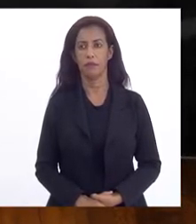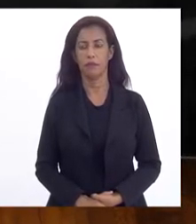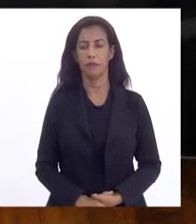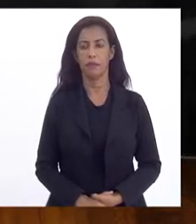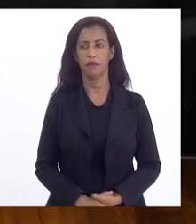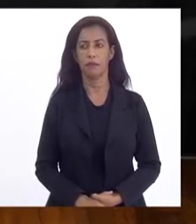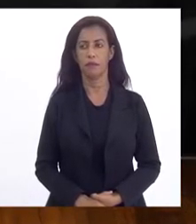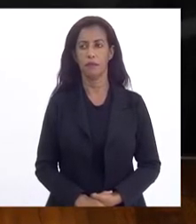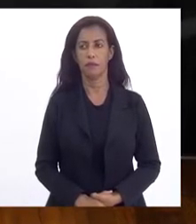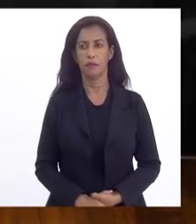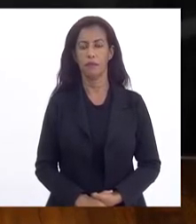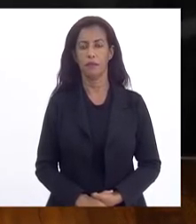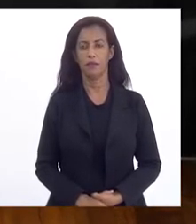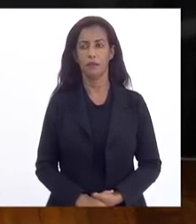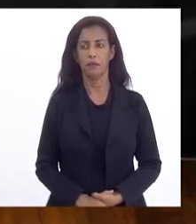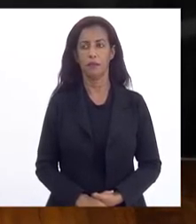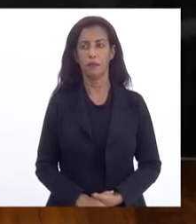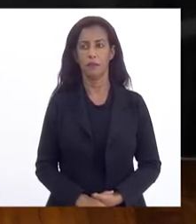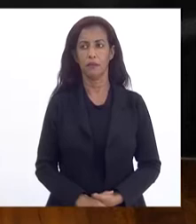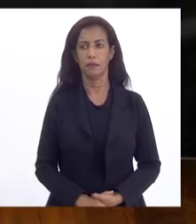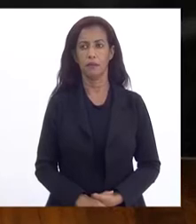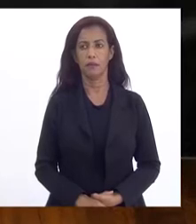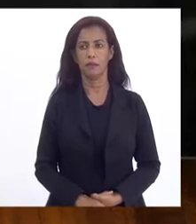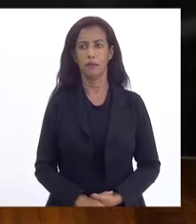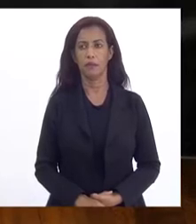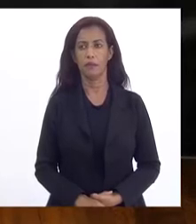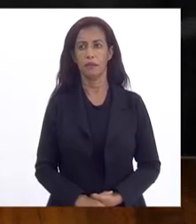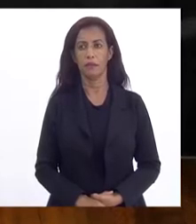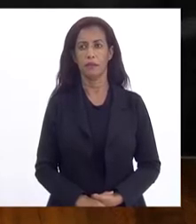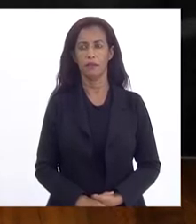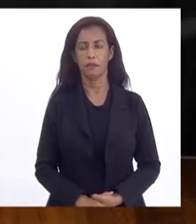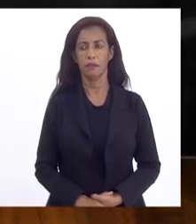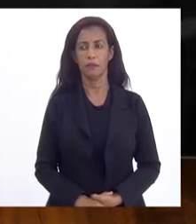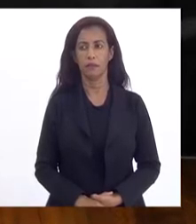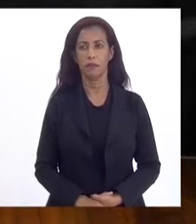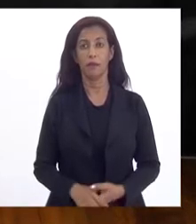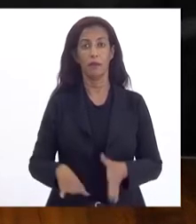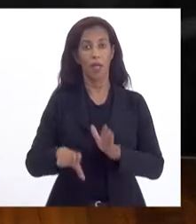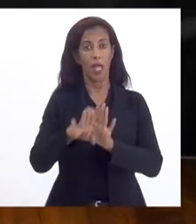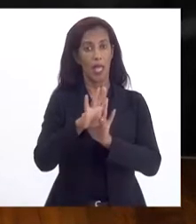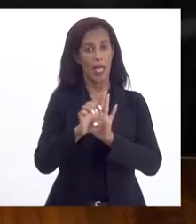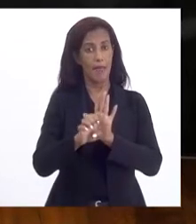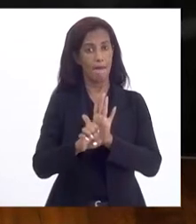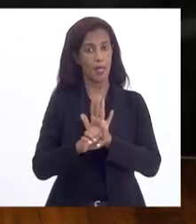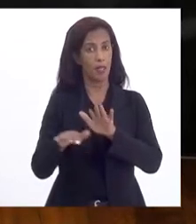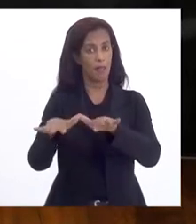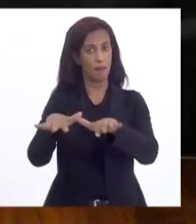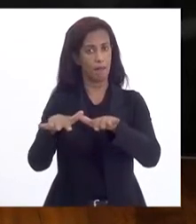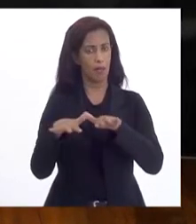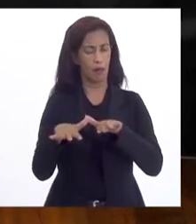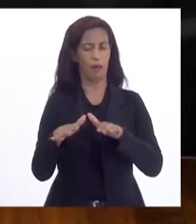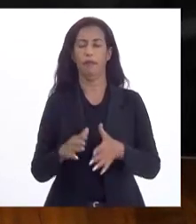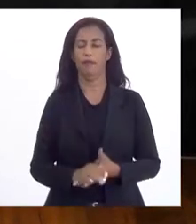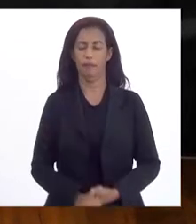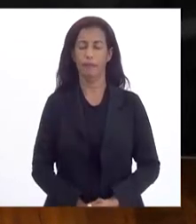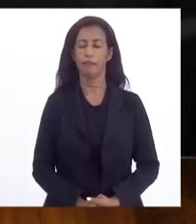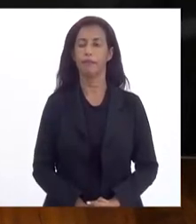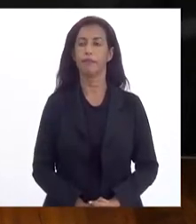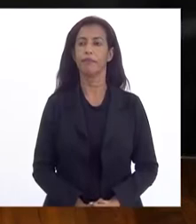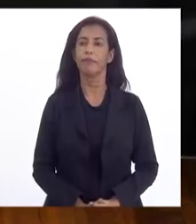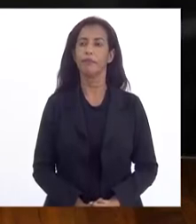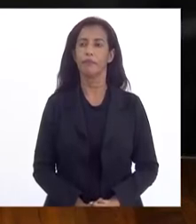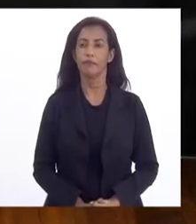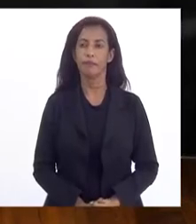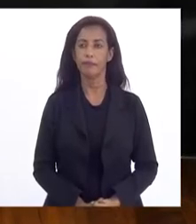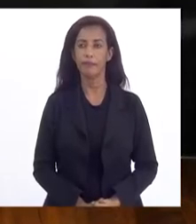Ele foi vetado. Então, deixa avançar. E a gente debate em plenário. Emendar em plenário. Emenda em plenário. Tem que ser uma etiqueta simples, negócio deixa. Do